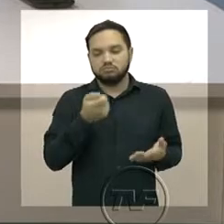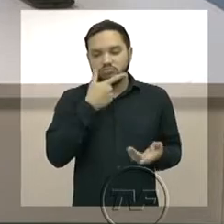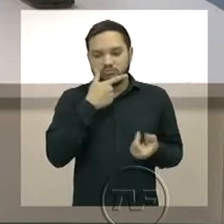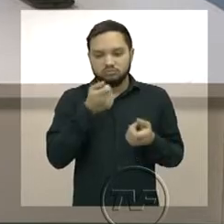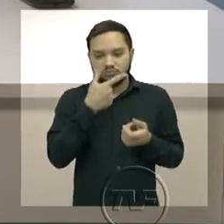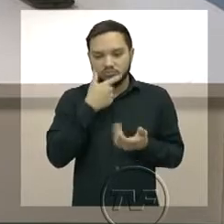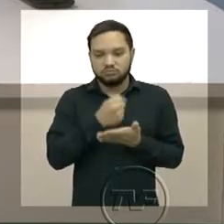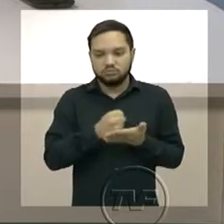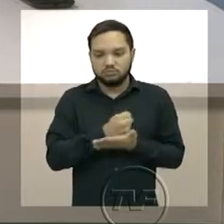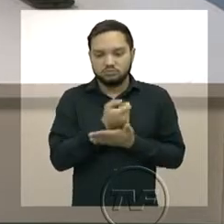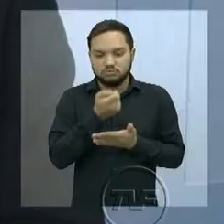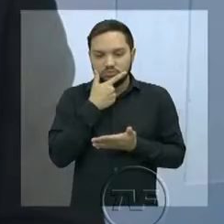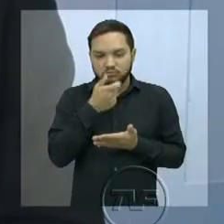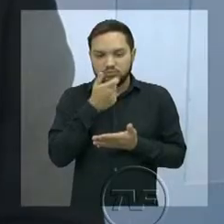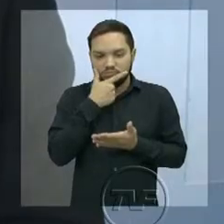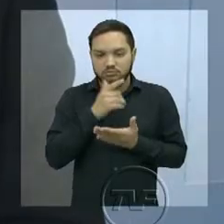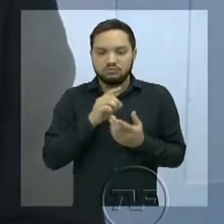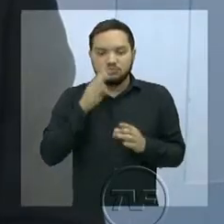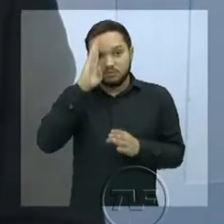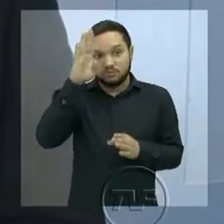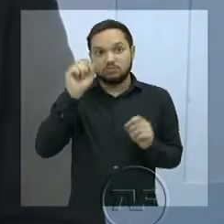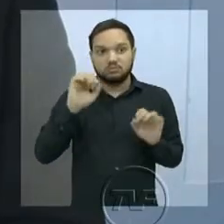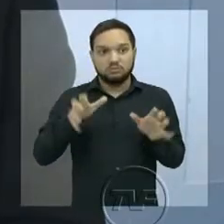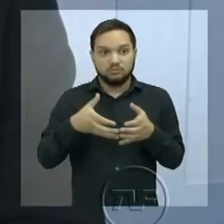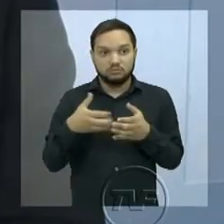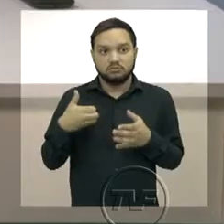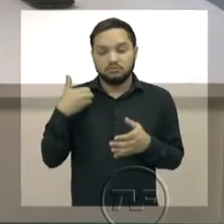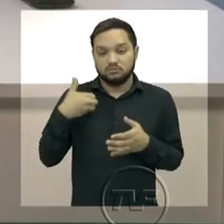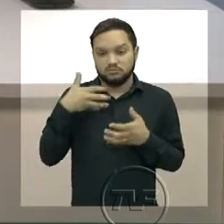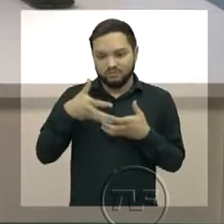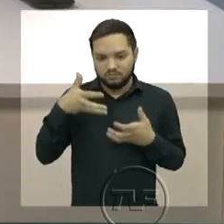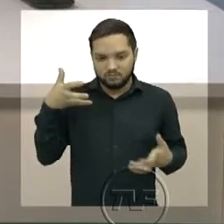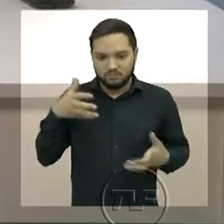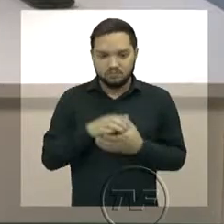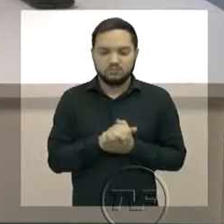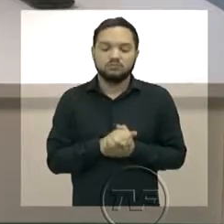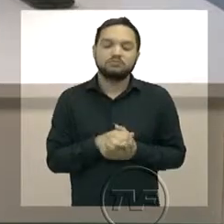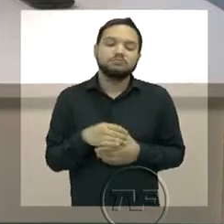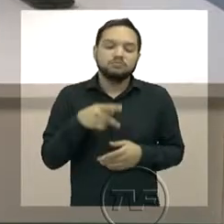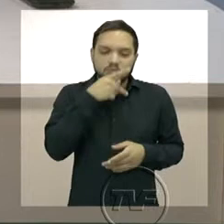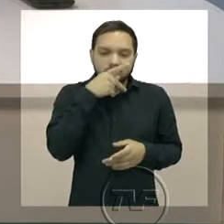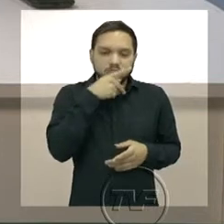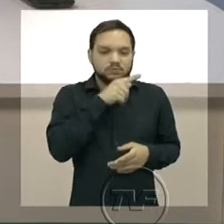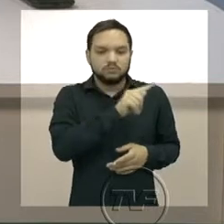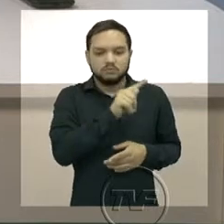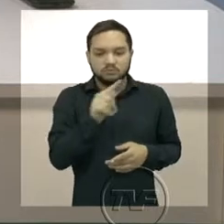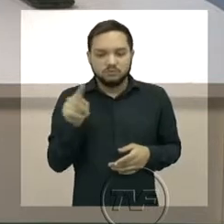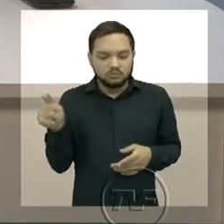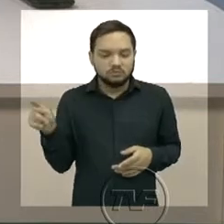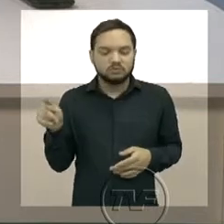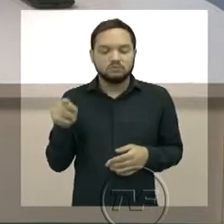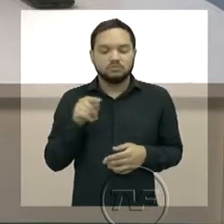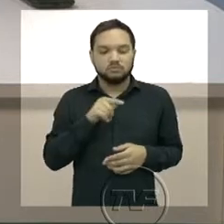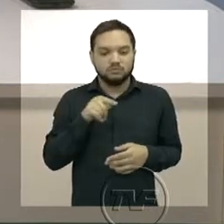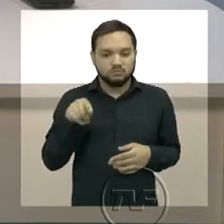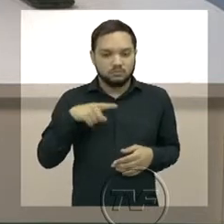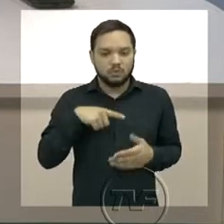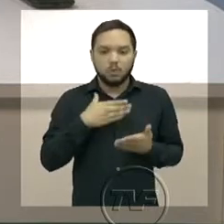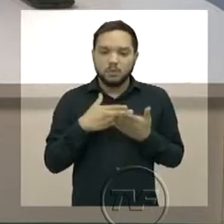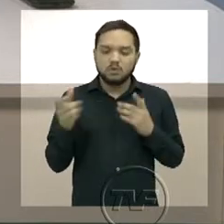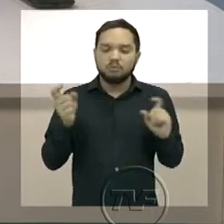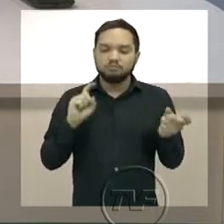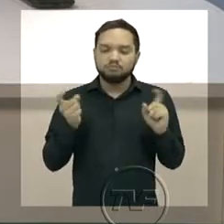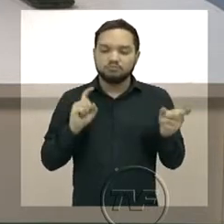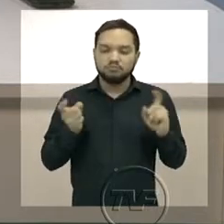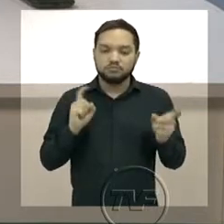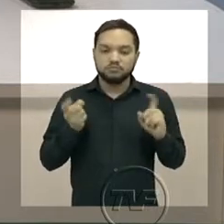Paulo, na terceira idade, na melhor idade, né? Mas, Paulo, Então, os partidos, eles estão realmente entrando para o debate,